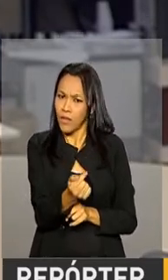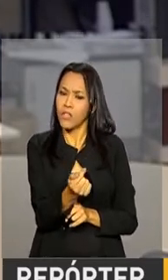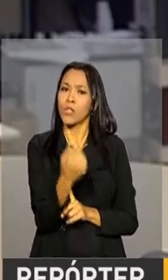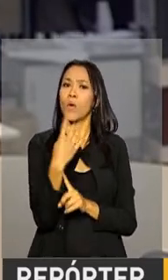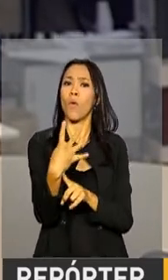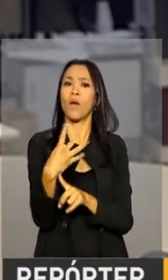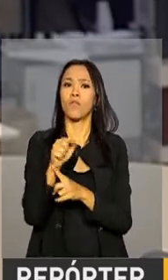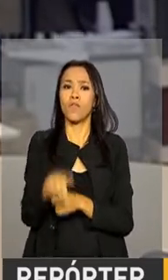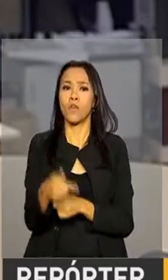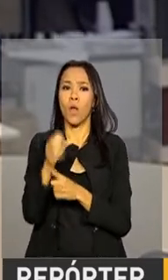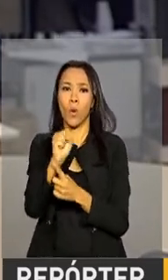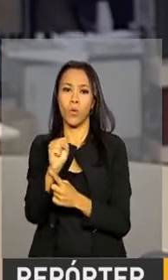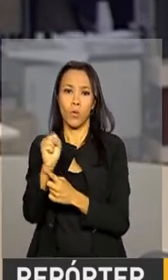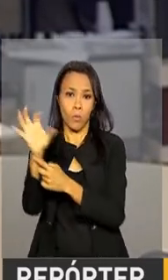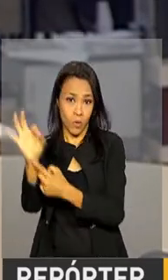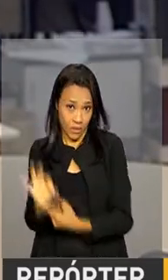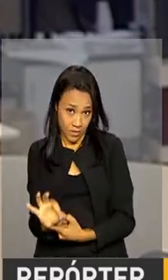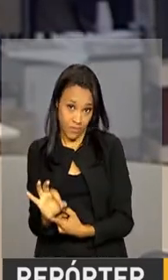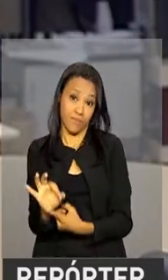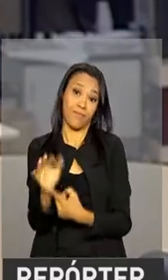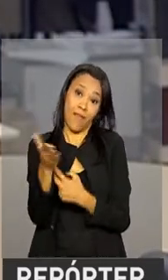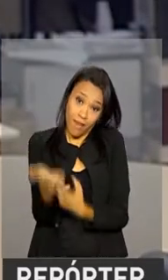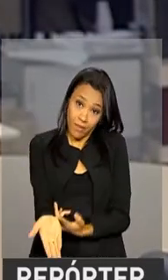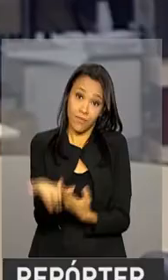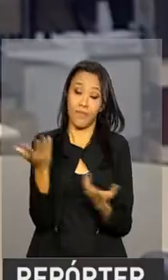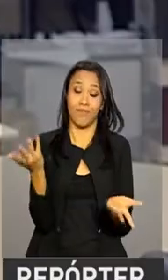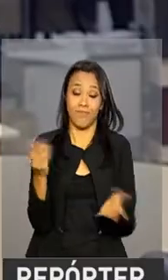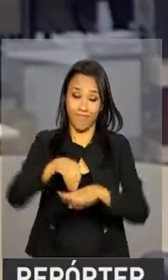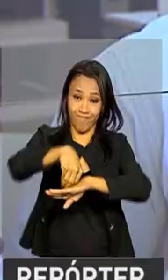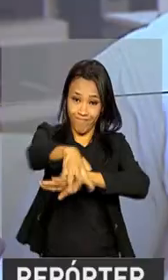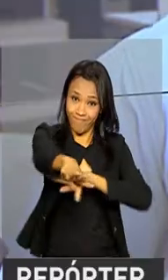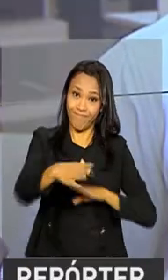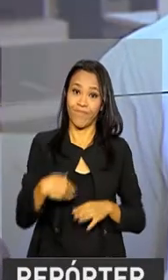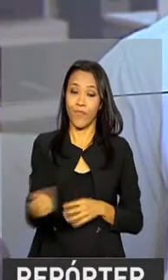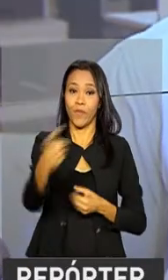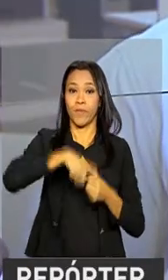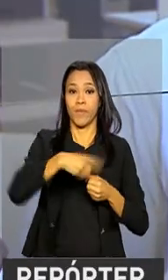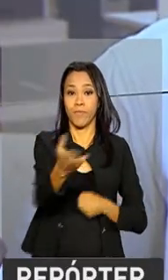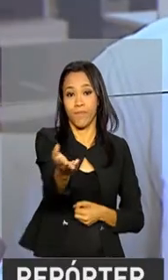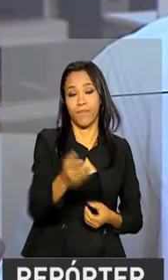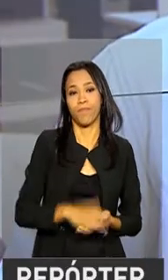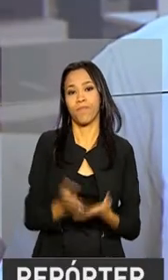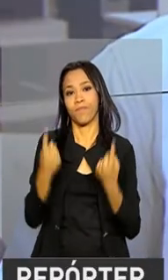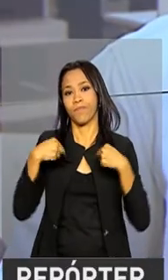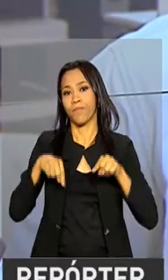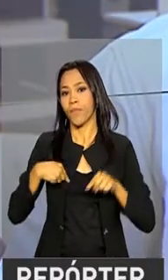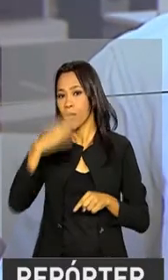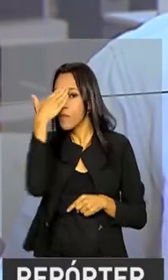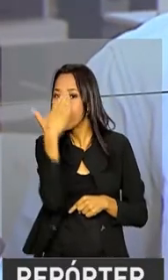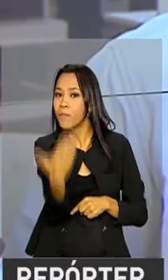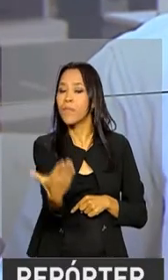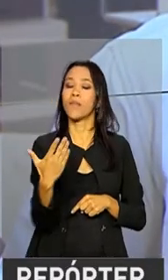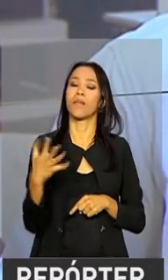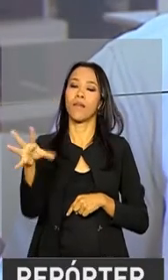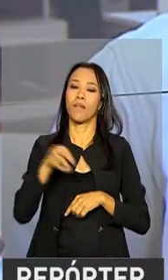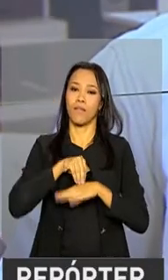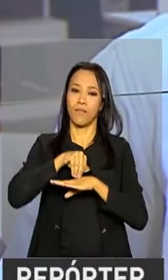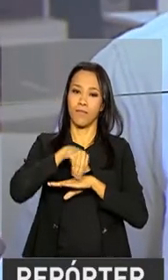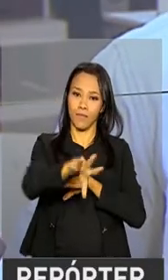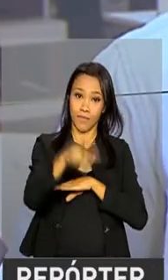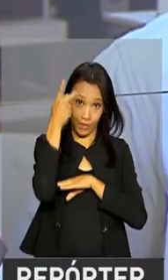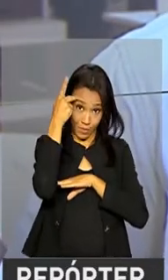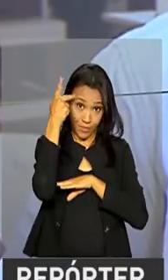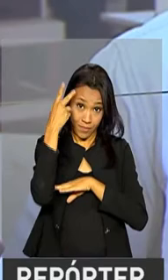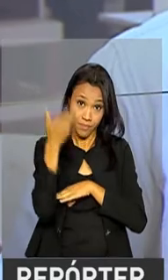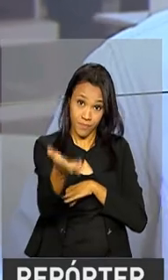4,8 por cento leandro era isso voltamos com você eo estojo toque leonardo obrigado pelas suas informações aí de são